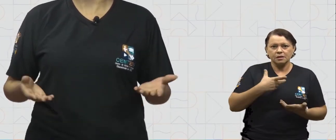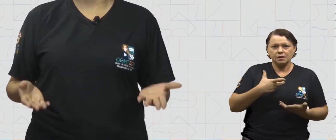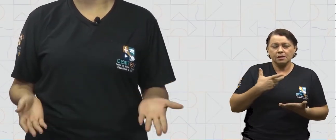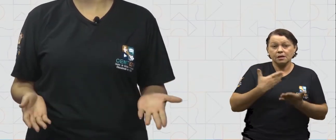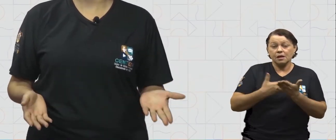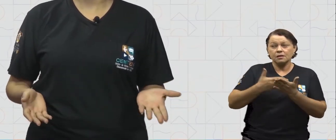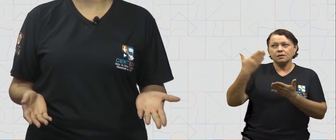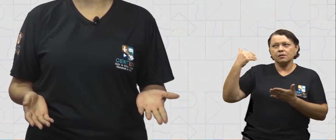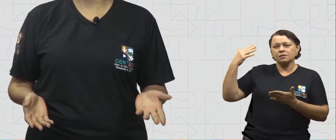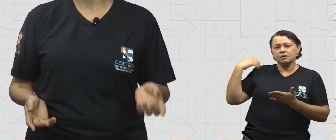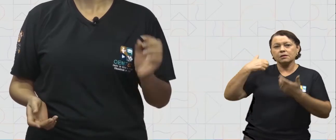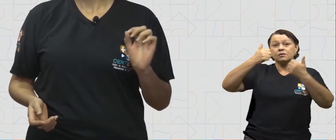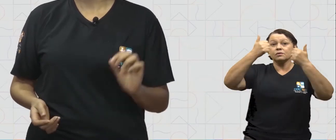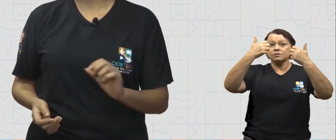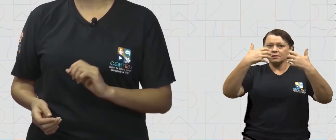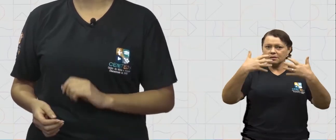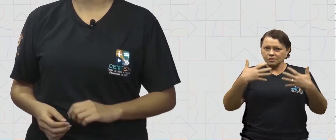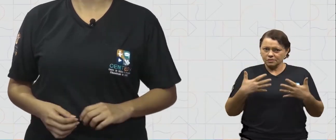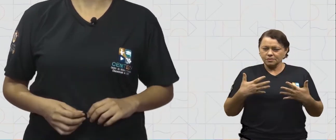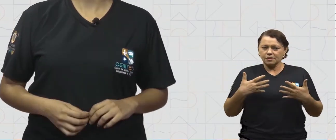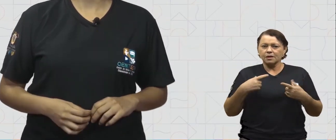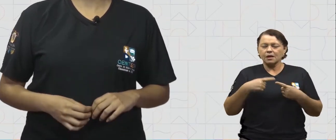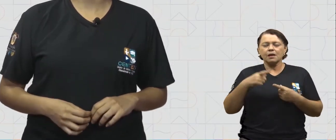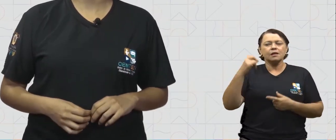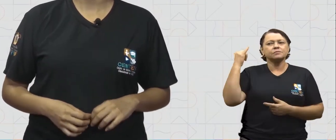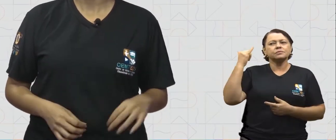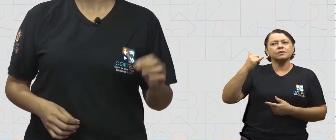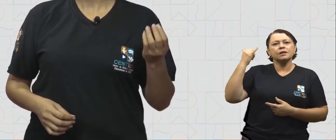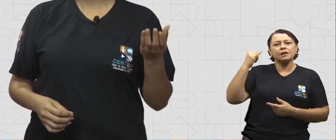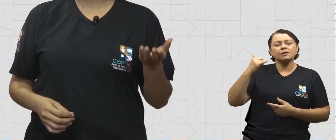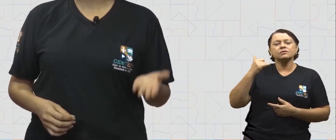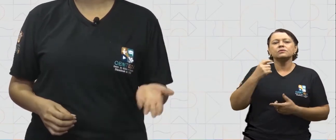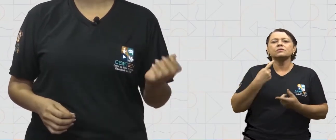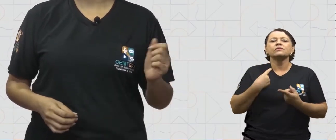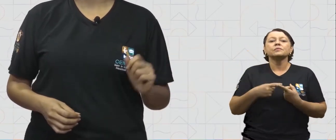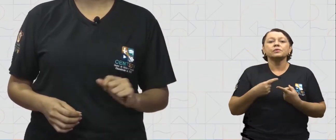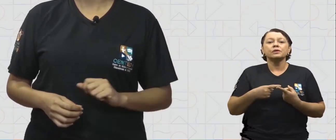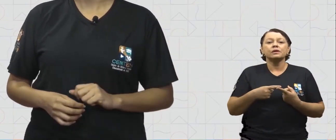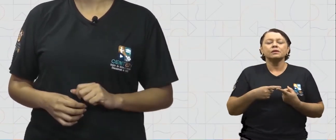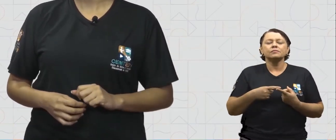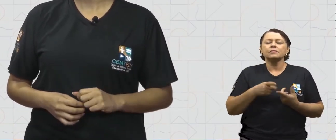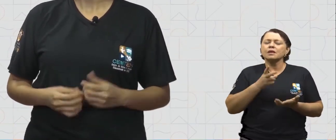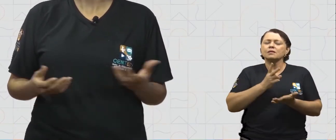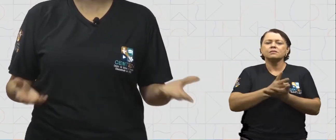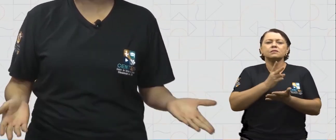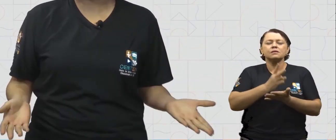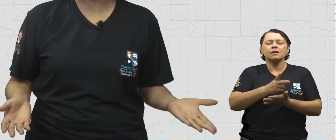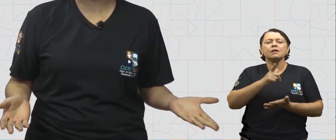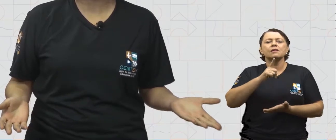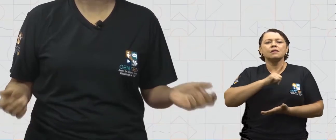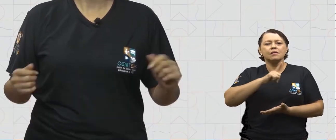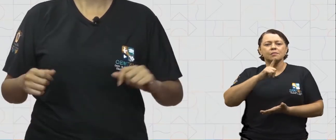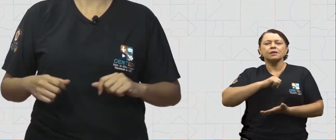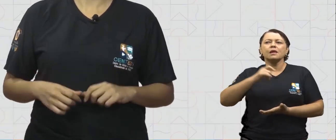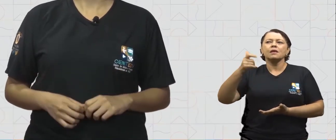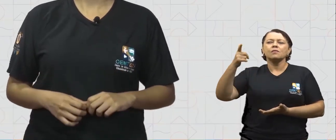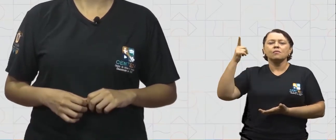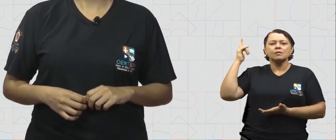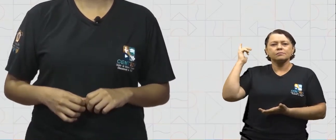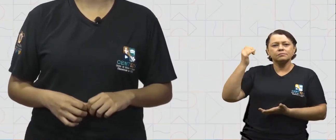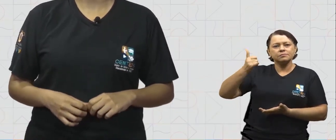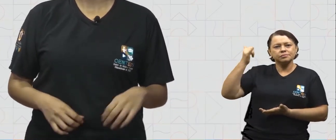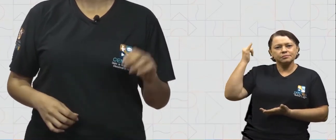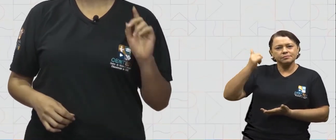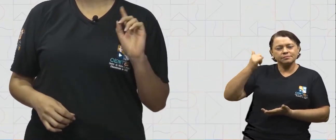anteriores, falamos sobre isso. Ela se chama narrativa porque sempre haverá uma narração. Além